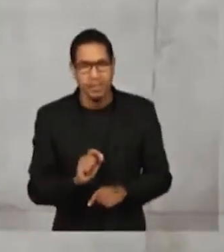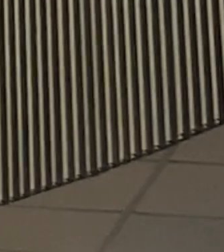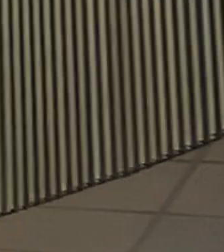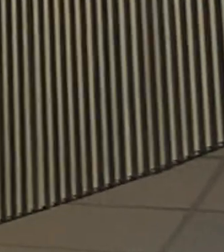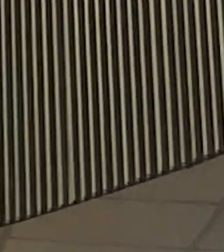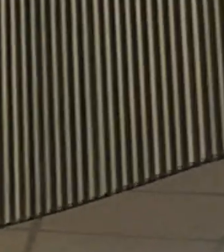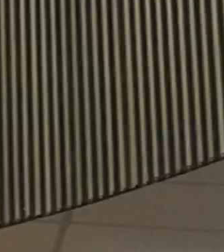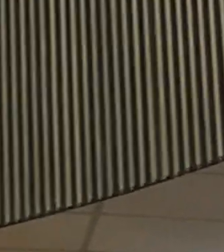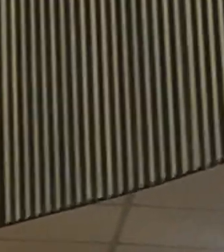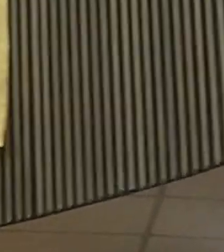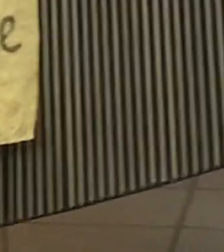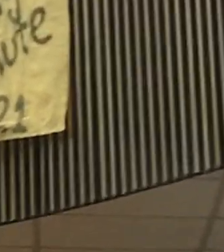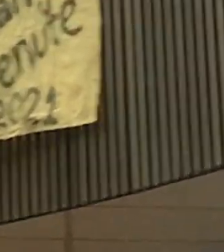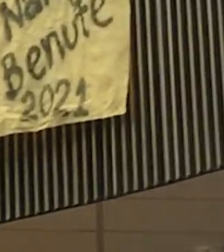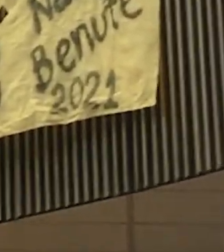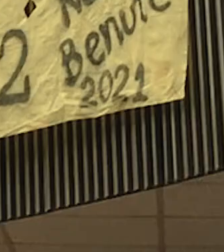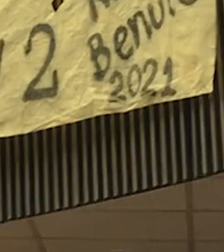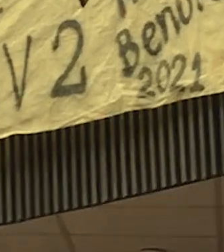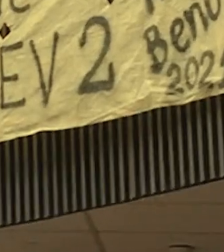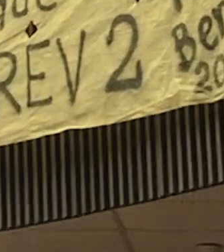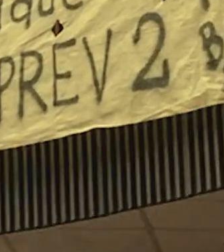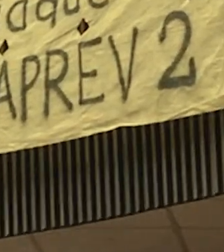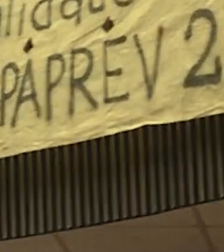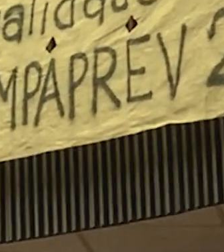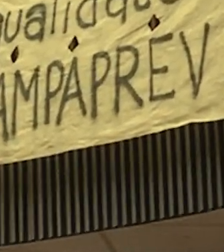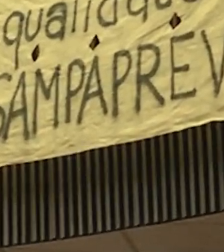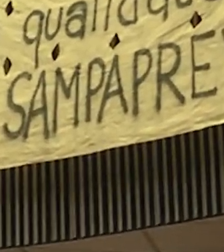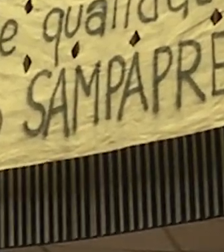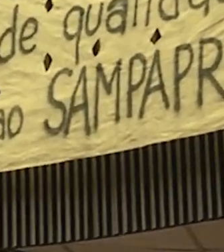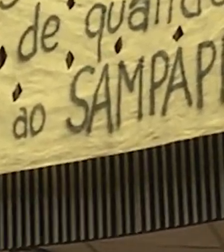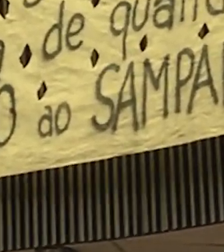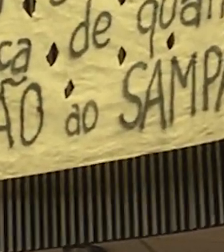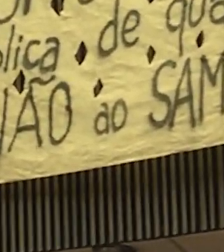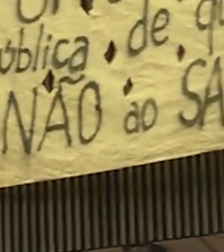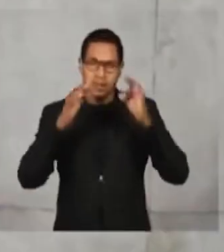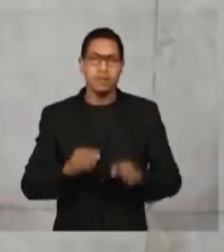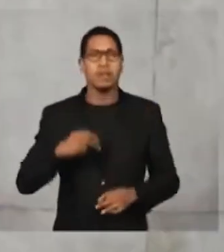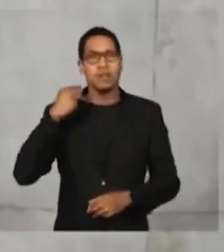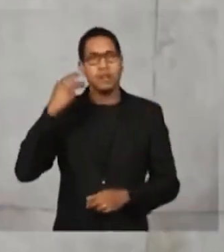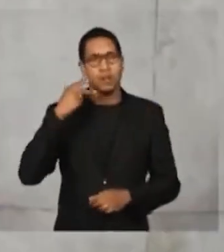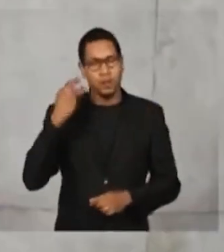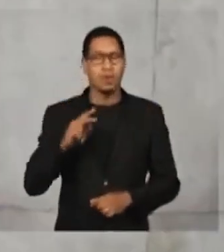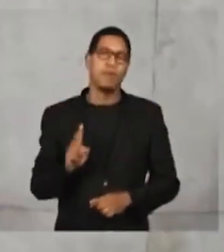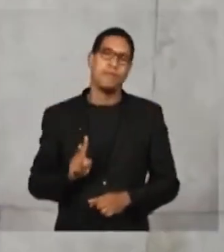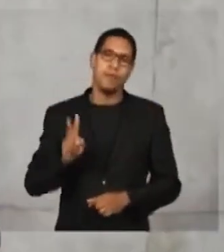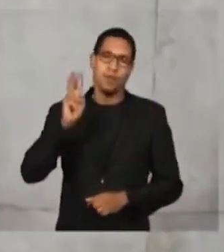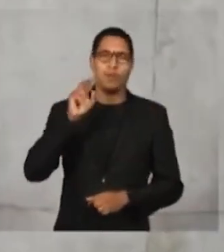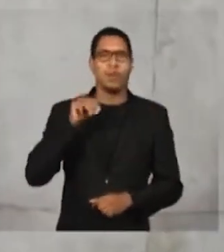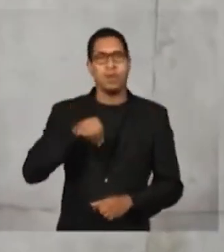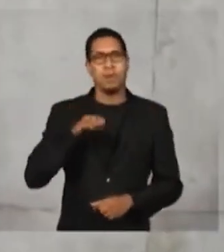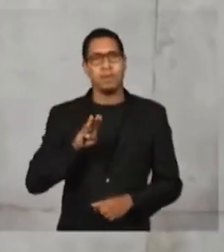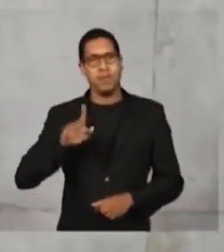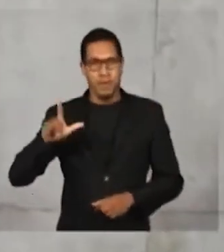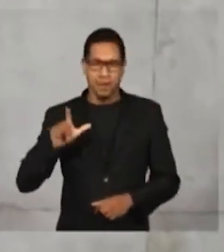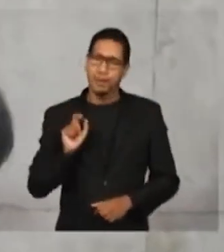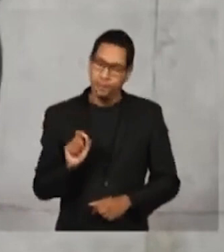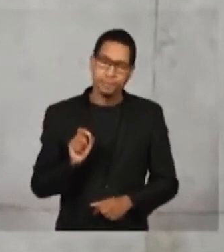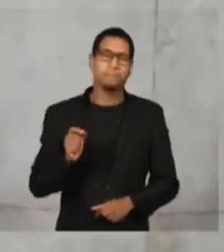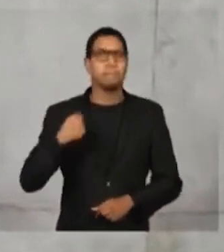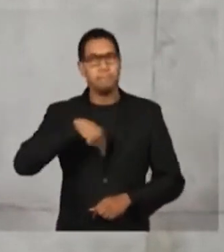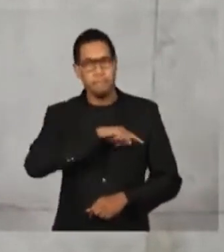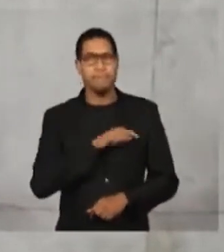coerência. Nós temos que deixar muito claro: coerência, ética e trabalho são valores do Movimento Brasil Livre.